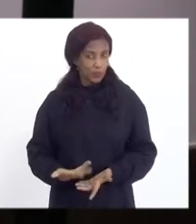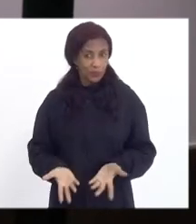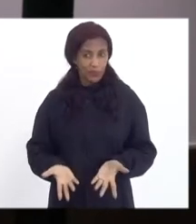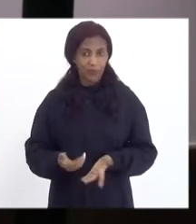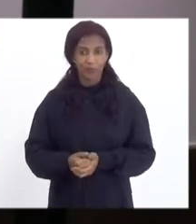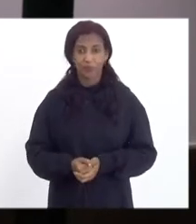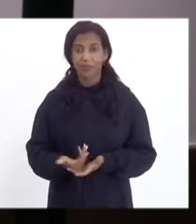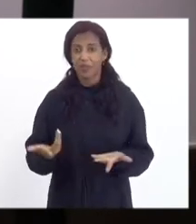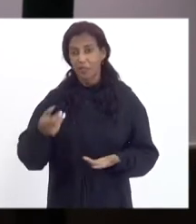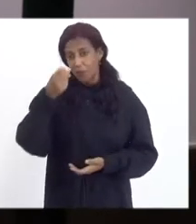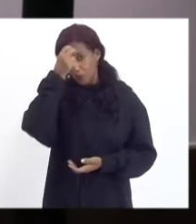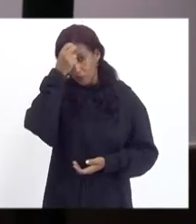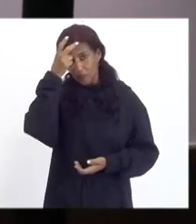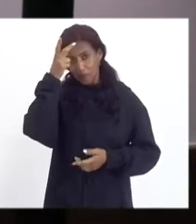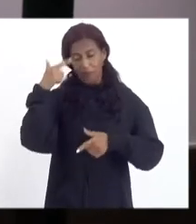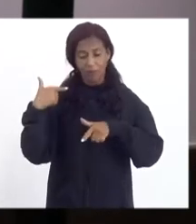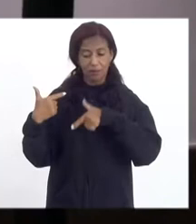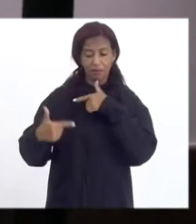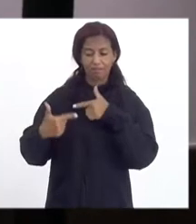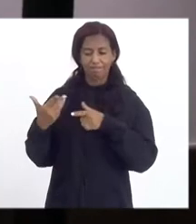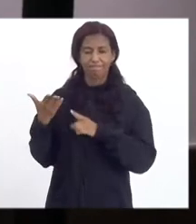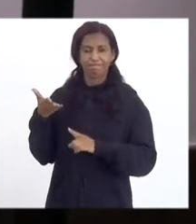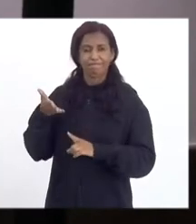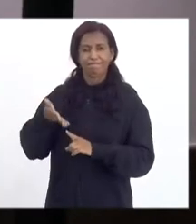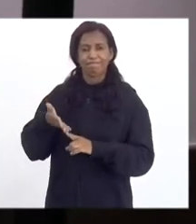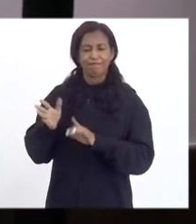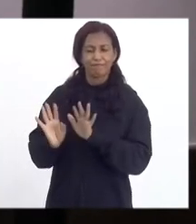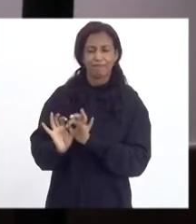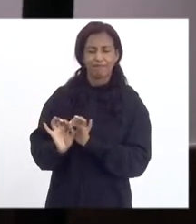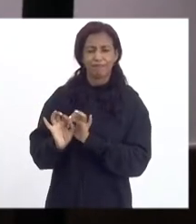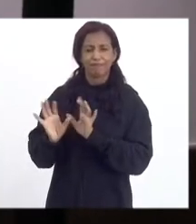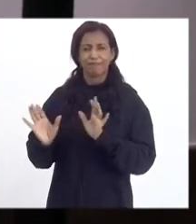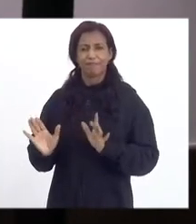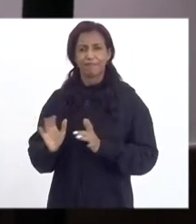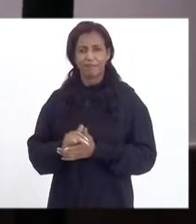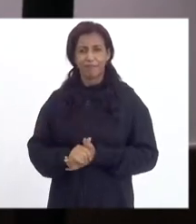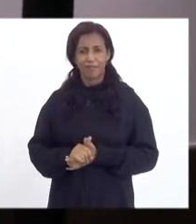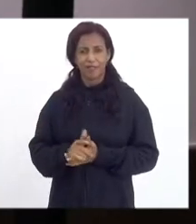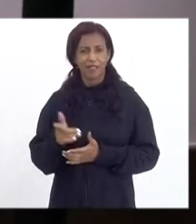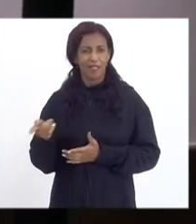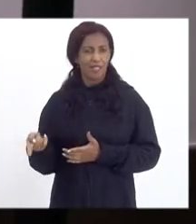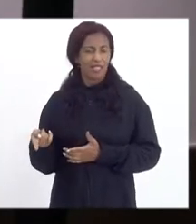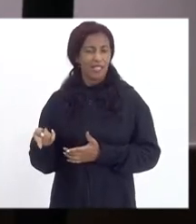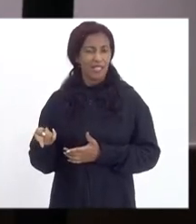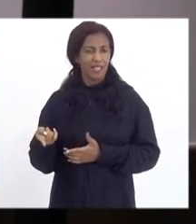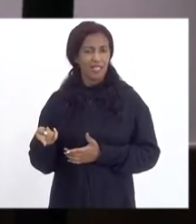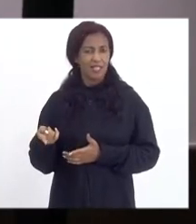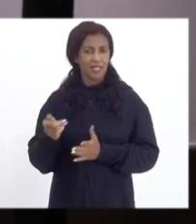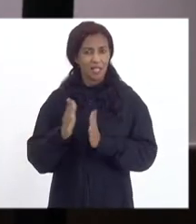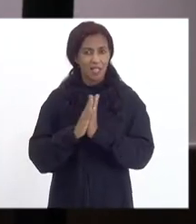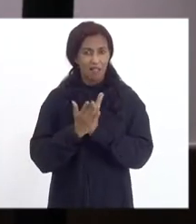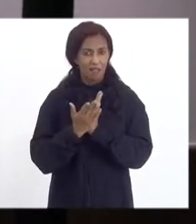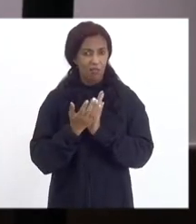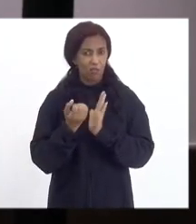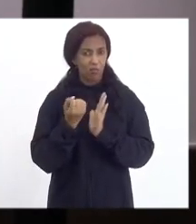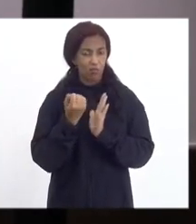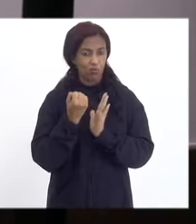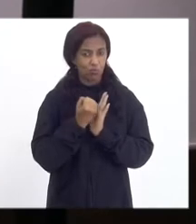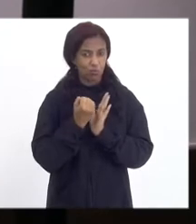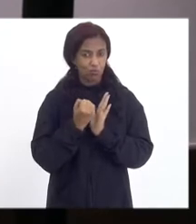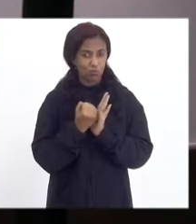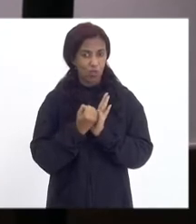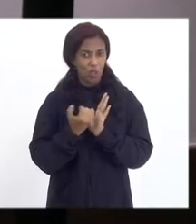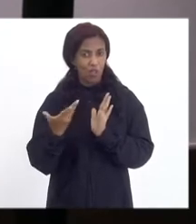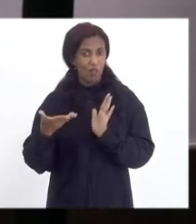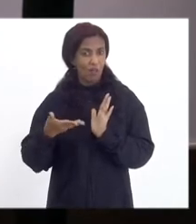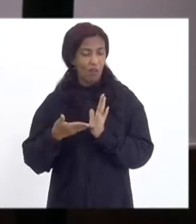o prefeito do Rio está trabalhando no sentido da liberação. E essa questão do passaporte foi